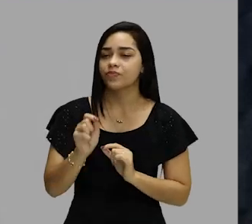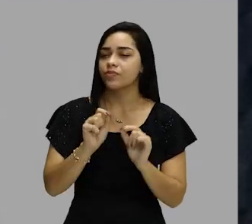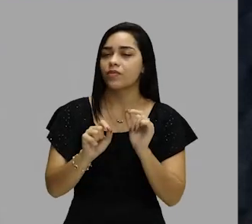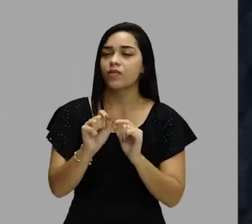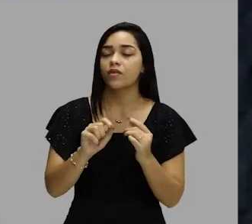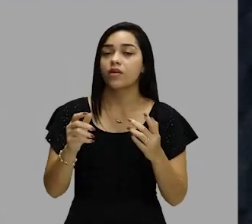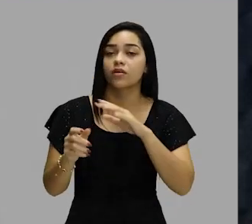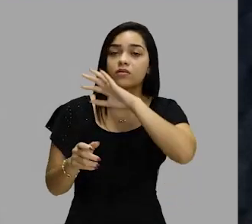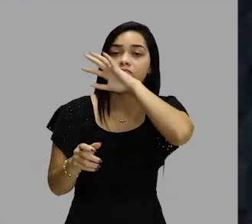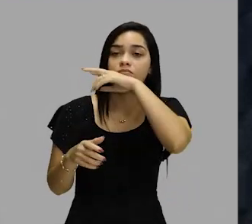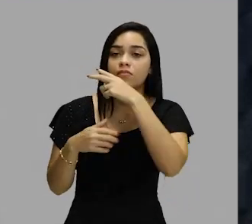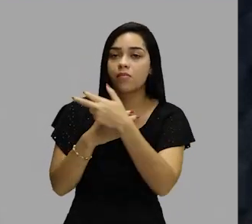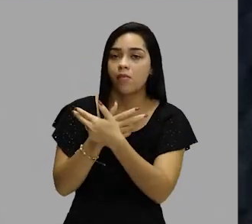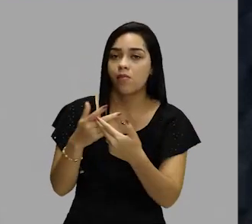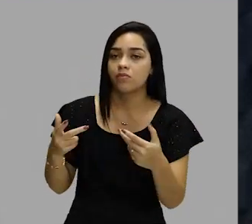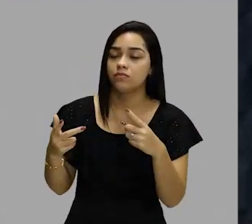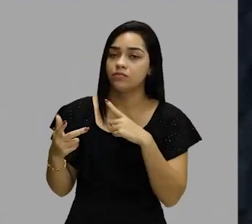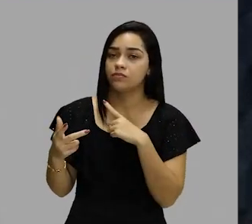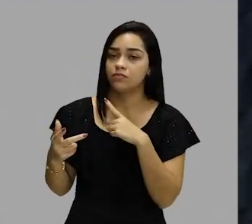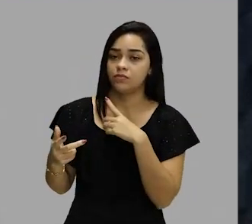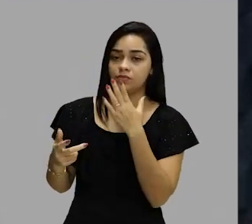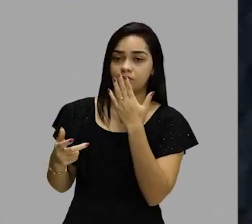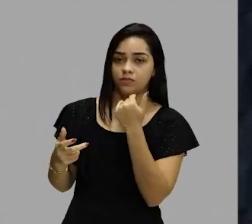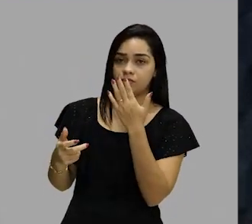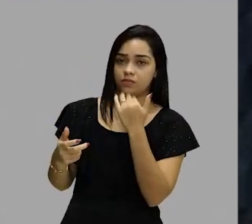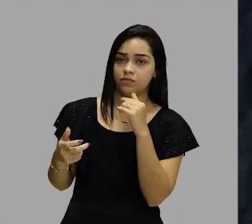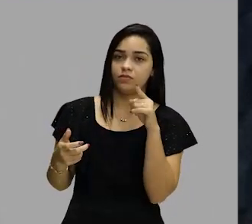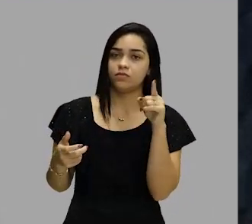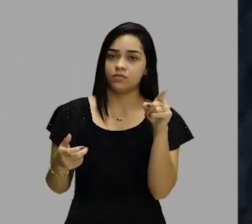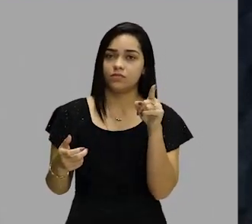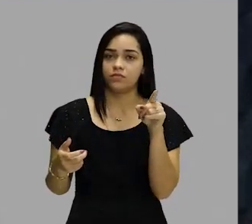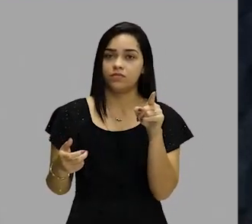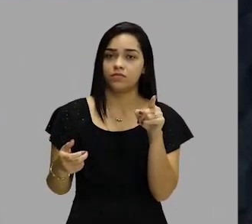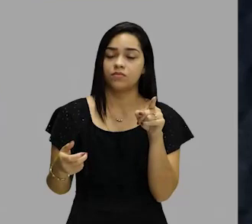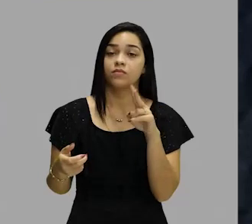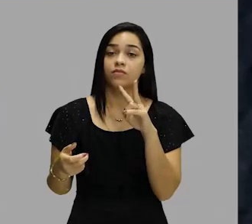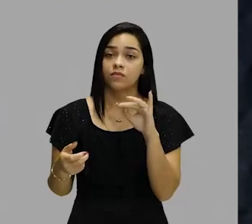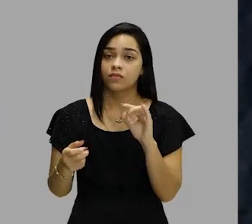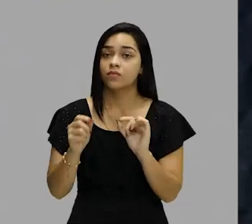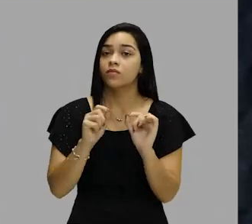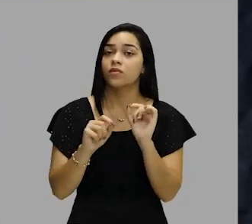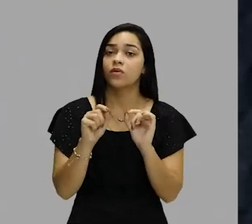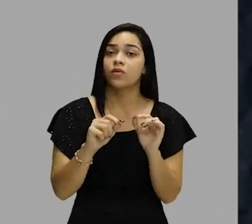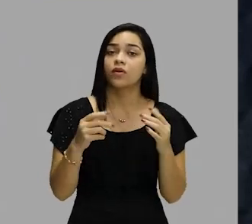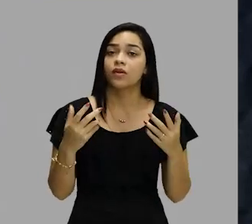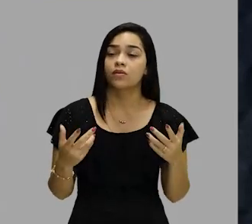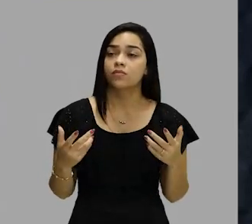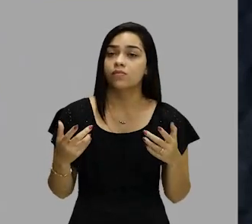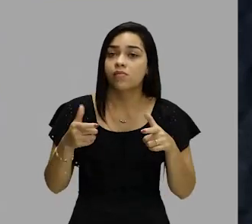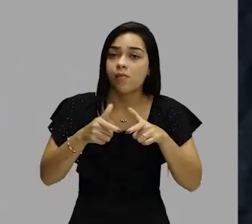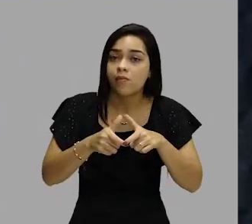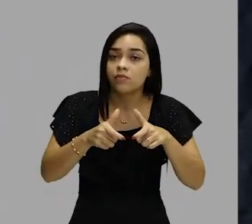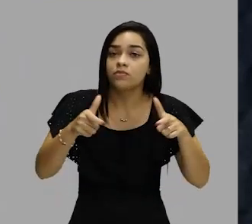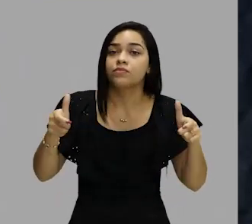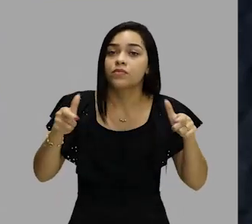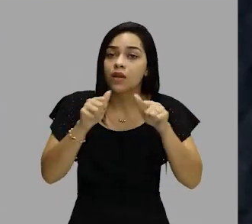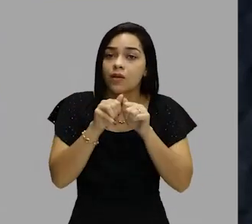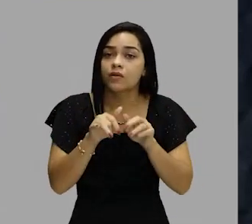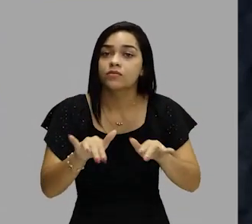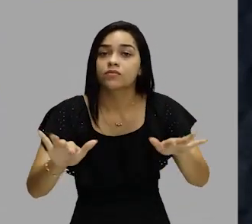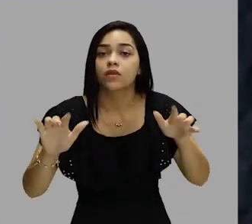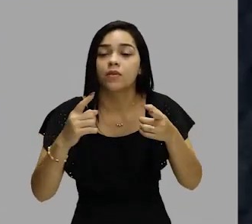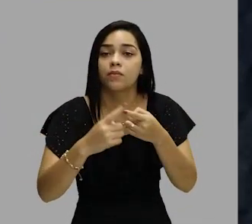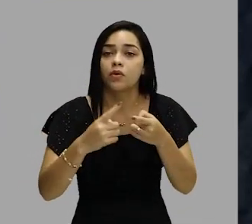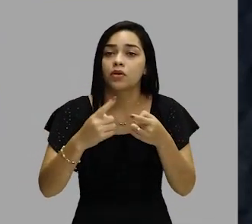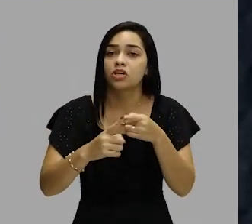consequentemente, os animais que serviam de alimento para esse predador, eles vão aumentar em quantidade, porque eles